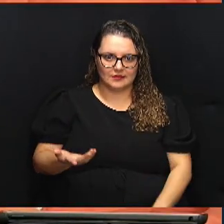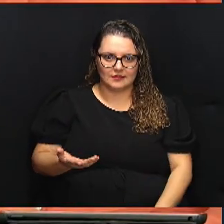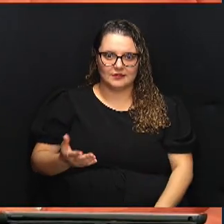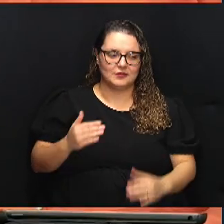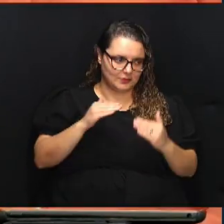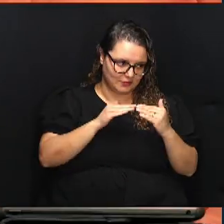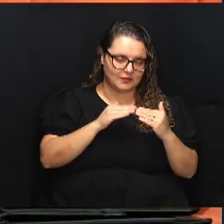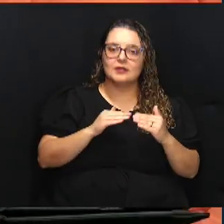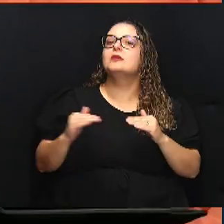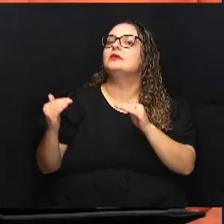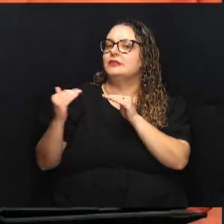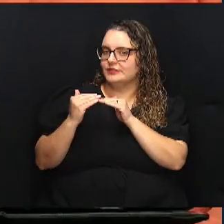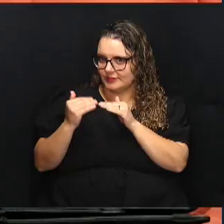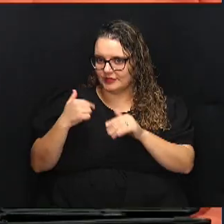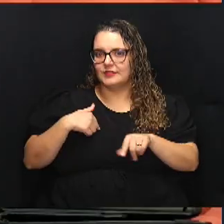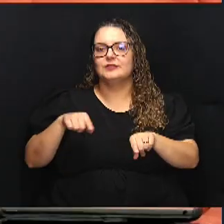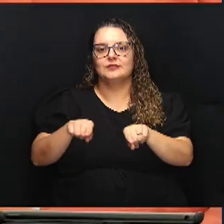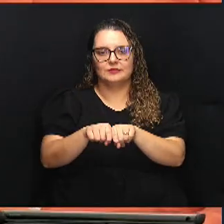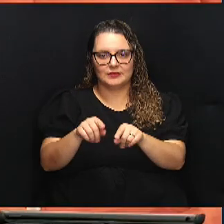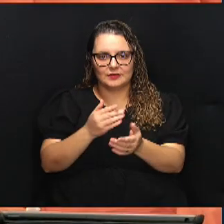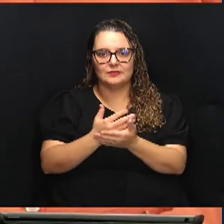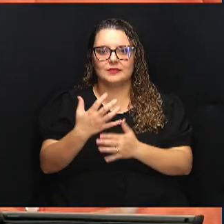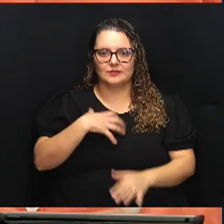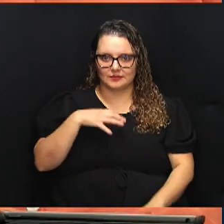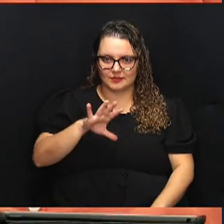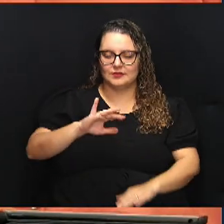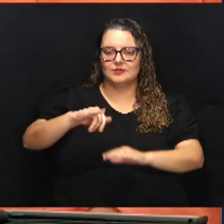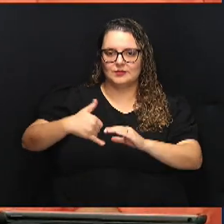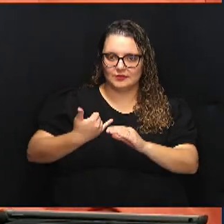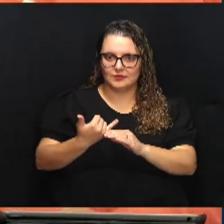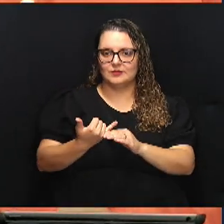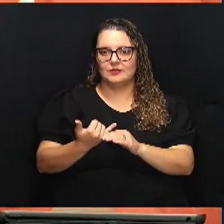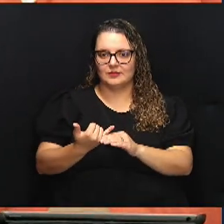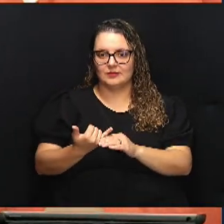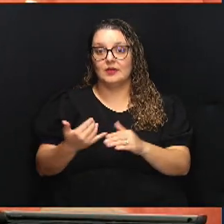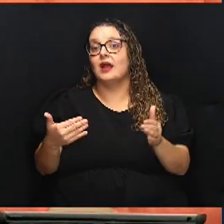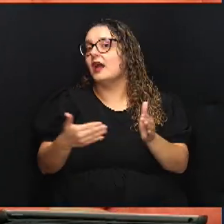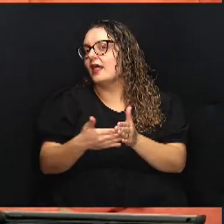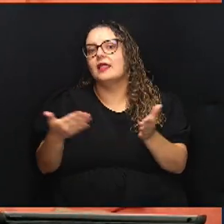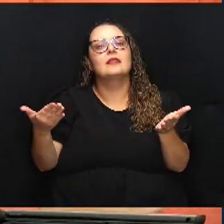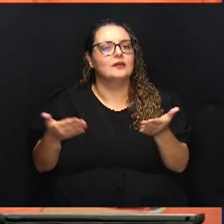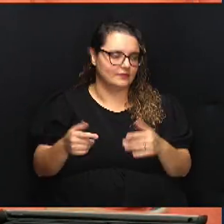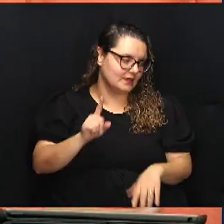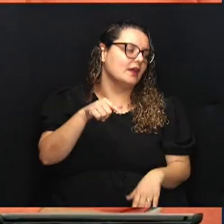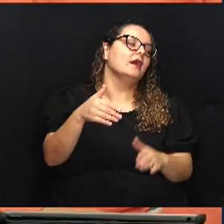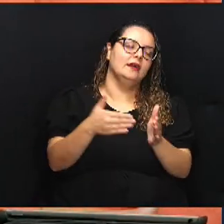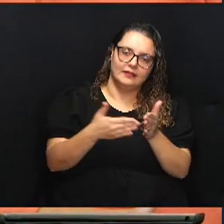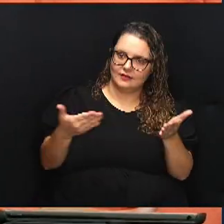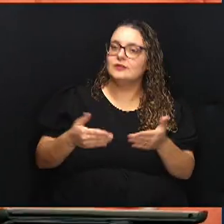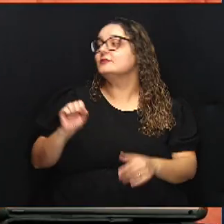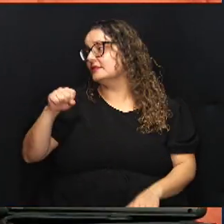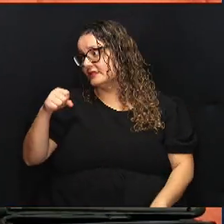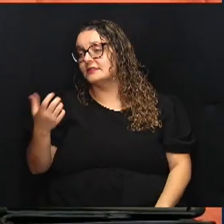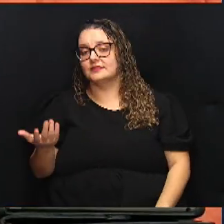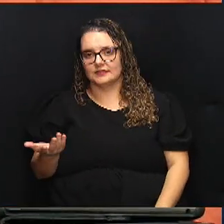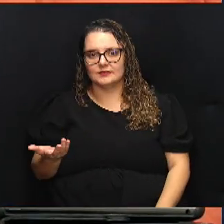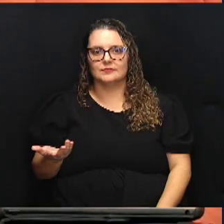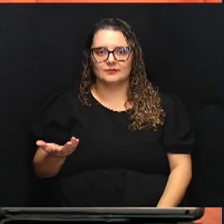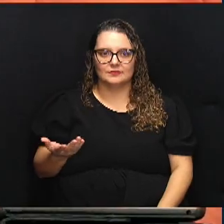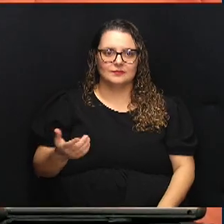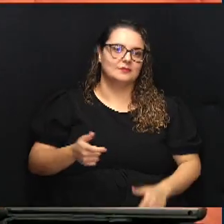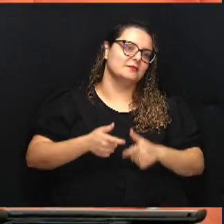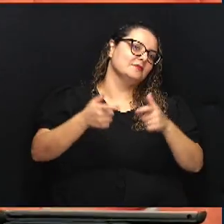Concordo plenamente, eu também comecei assim, o YouTube até hoje Até Uhum. hoje. Sim, sim. Um dos é meus